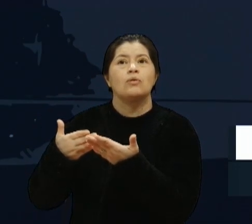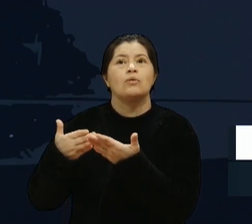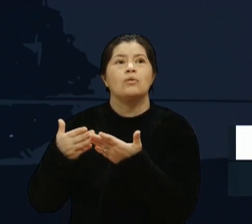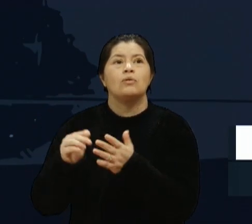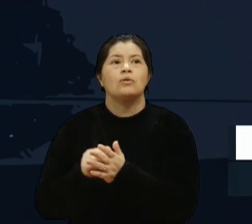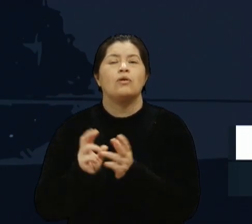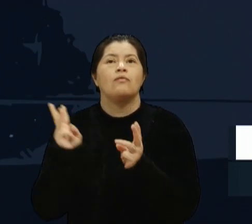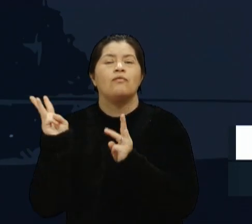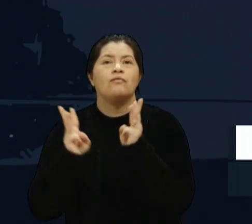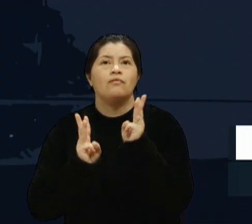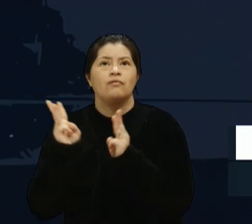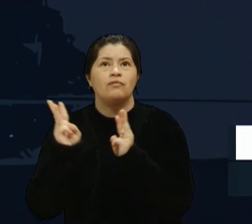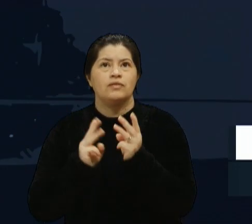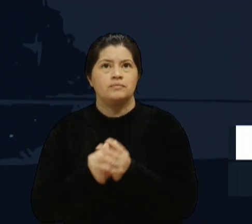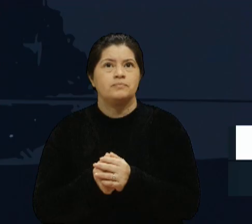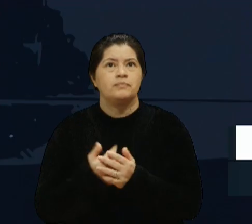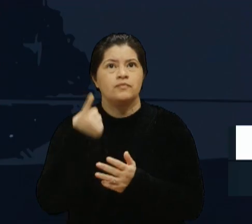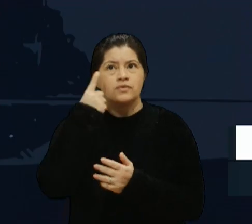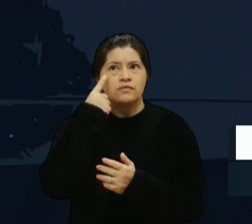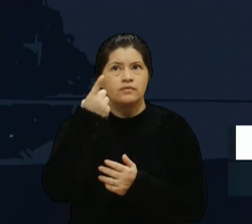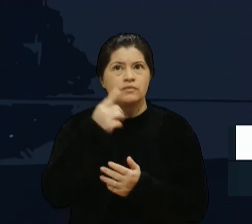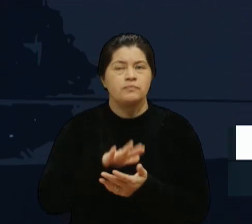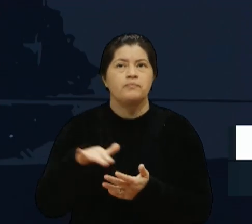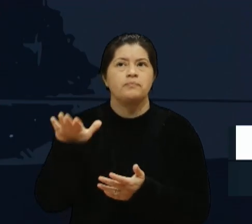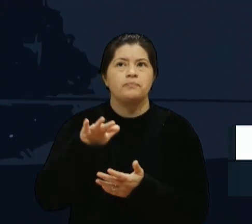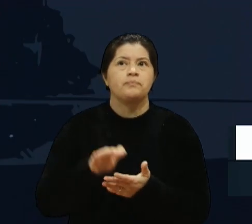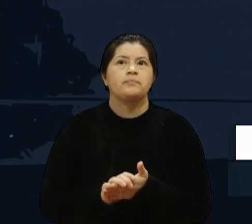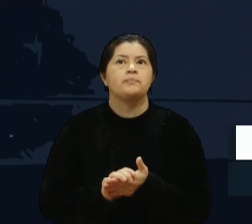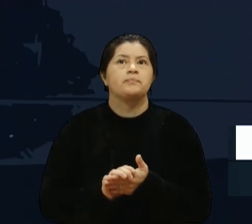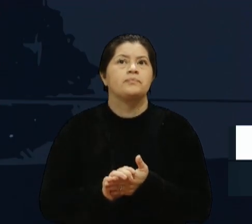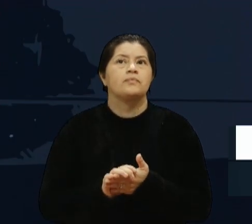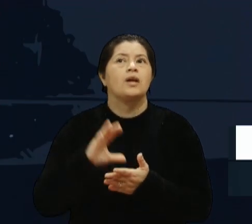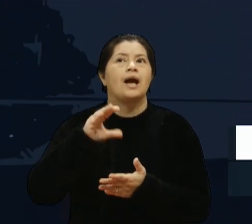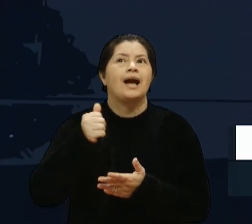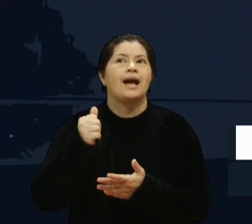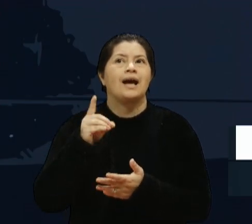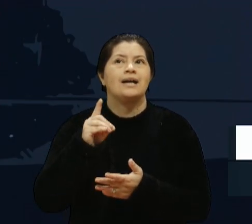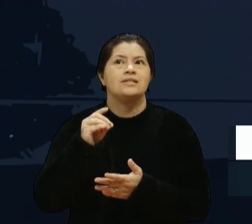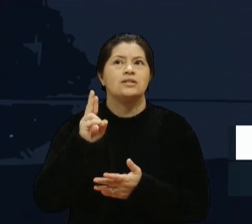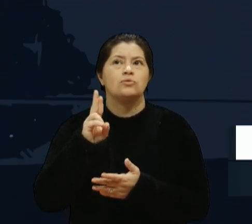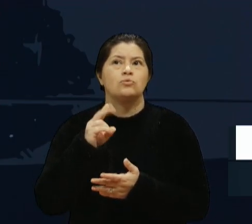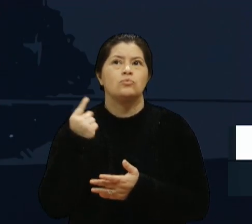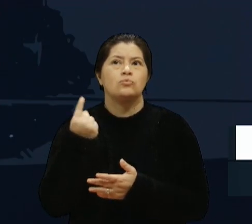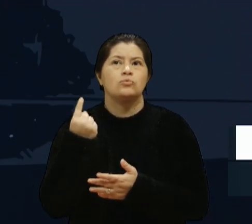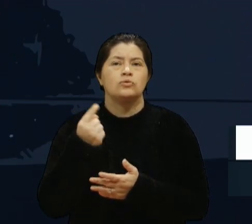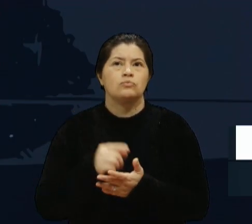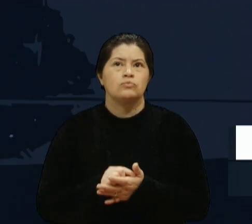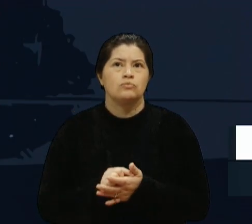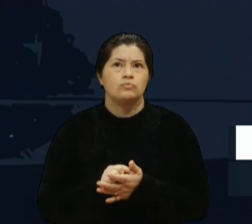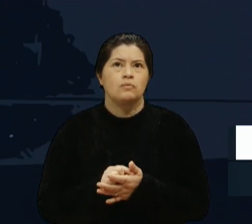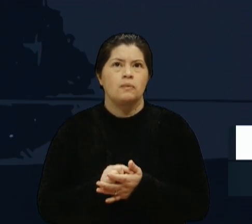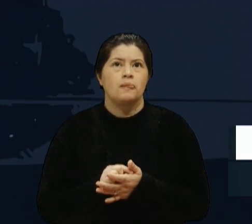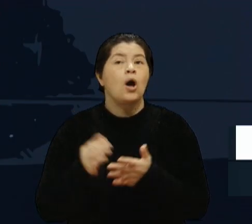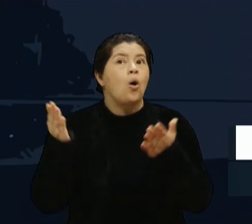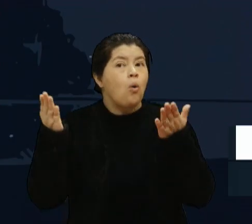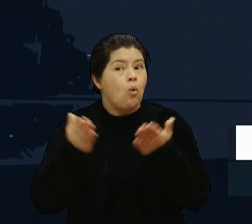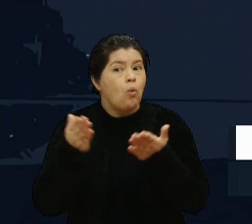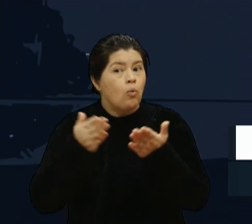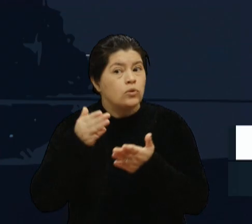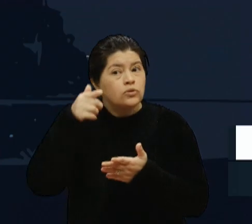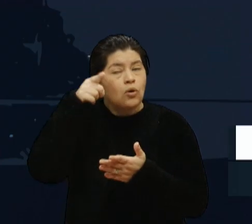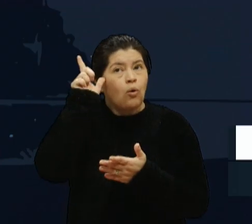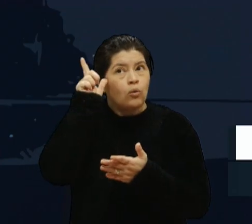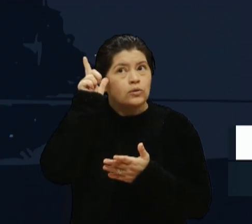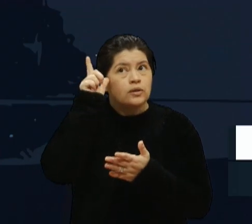né? O benefício do SUAS, olha só, pessoal, hoje, peguei ontem